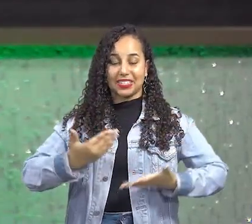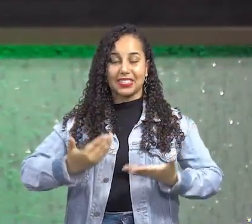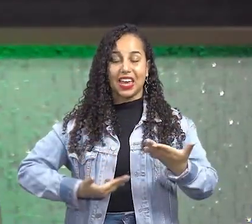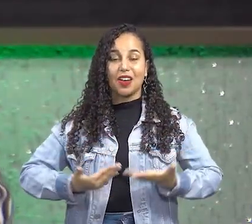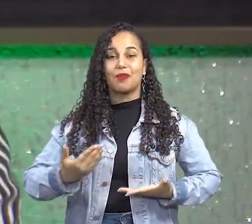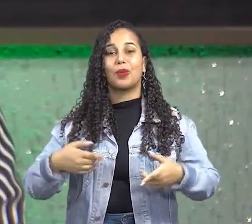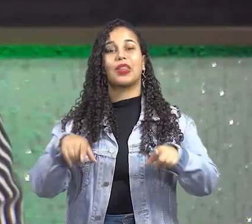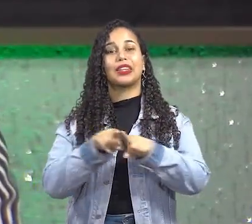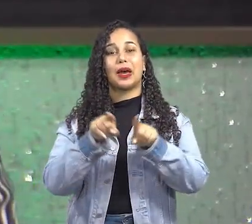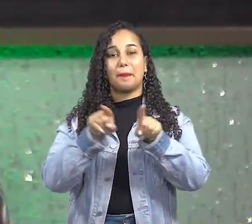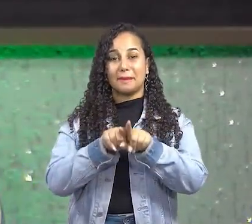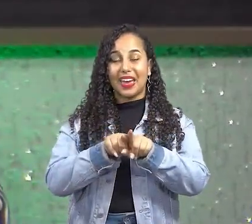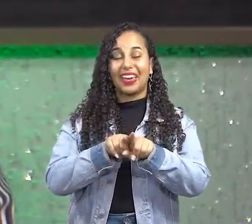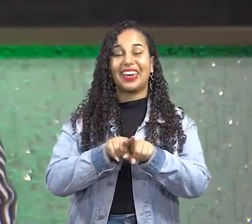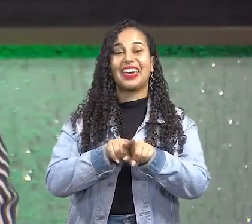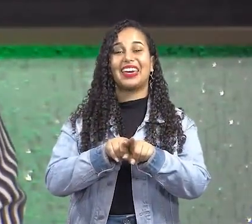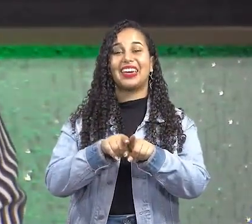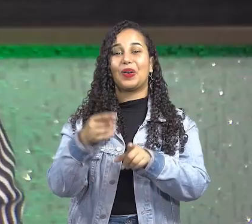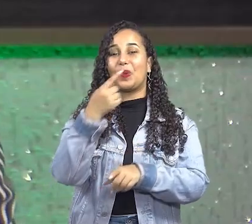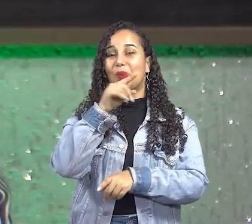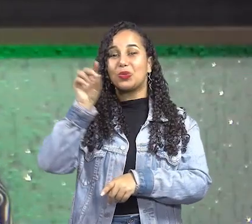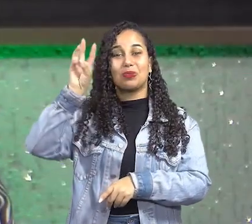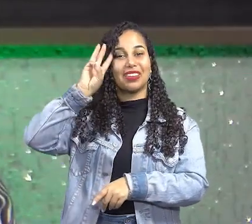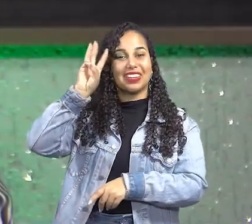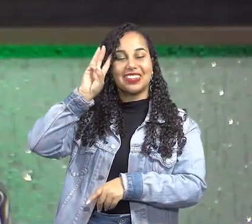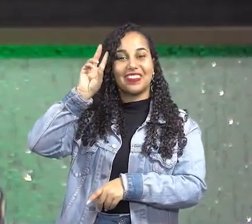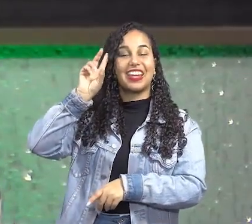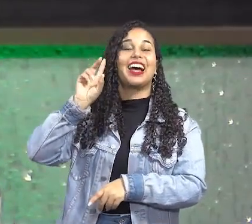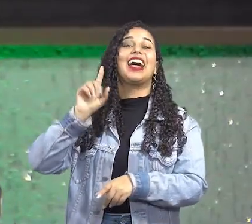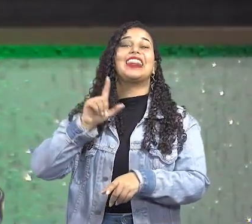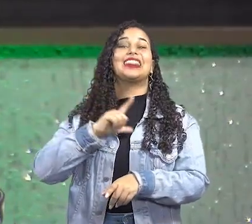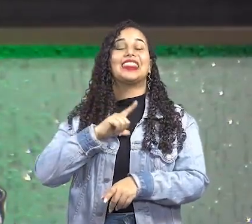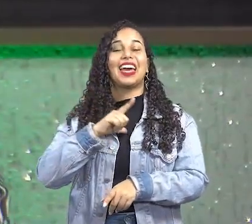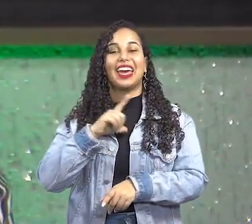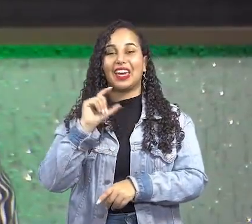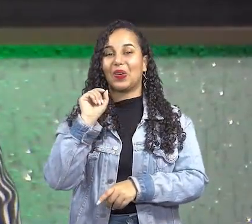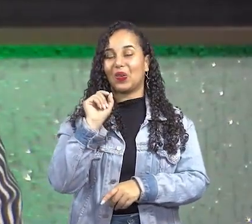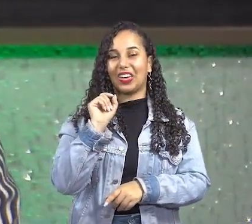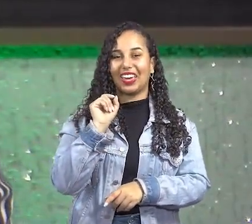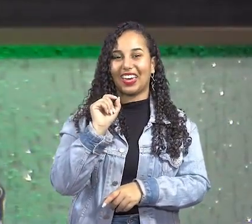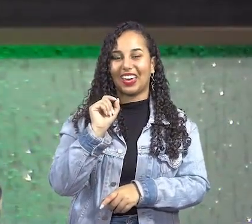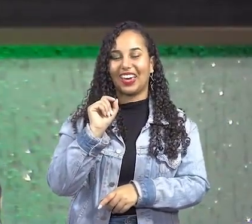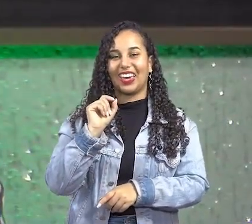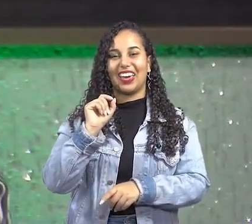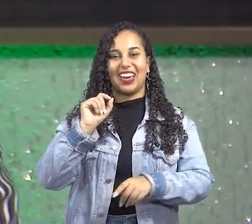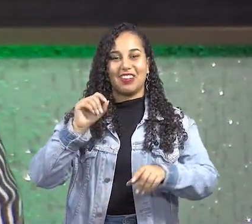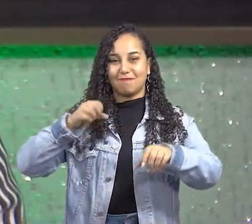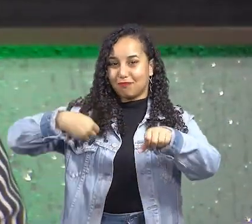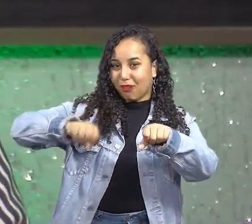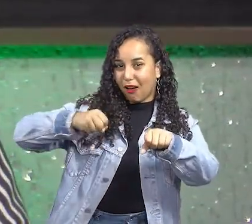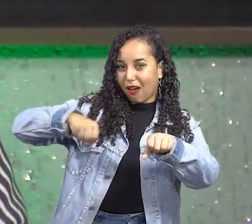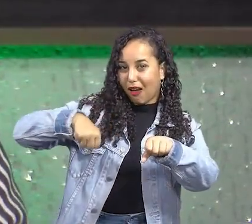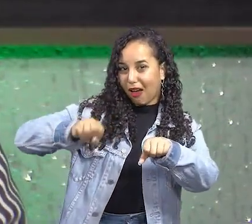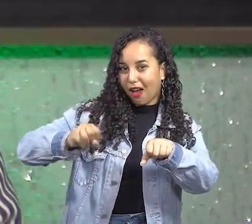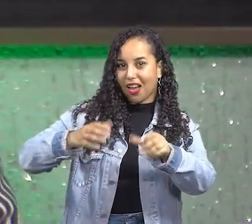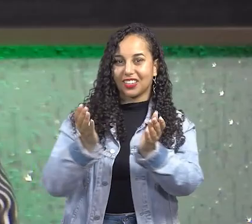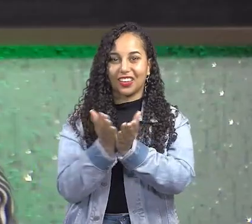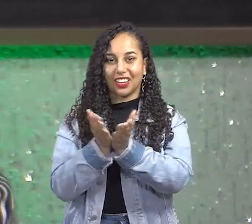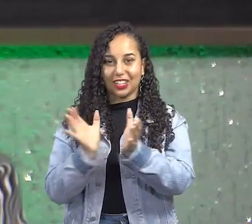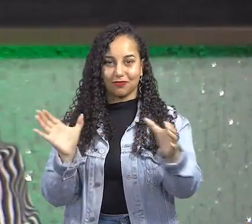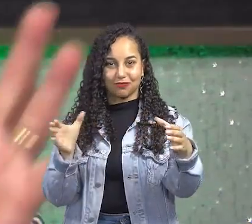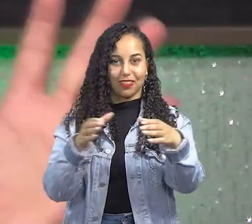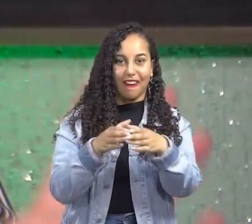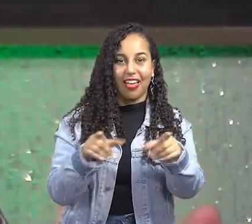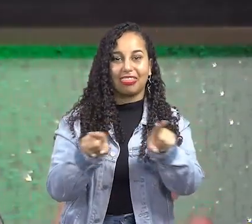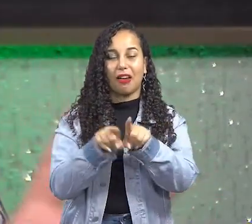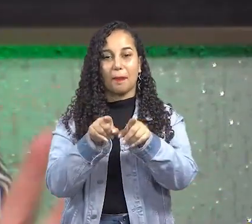de setembro, Motojet. Opa, glória a Deus. Também 26 de setembro, o Conselho de Pastores. Então você